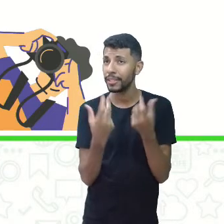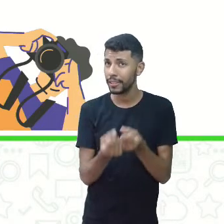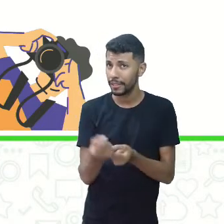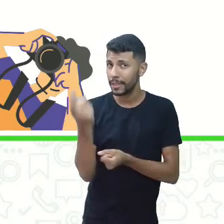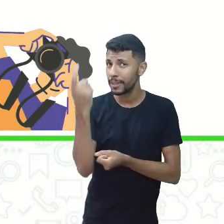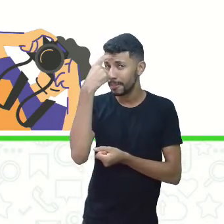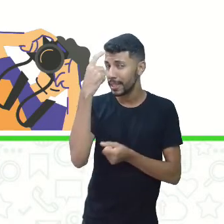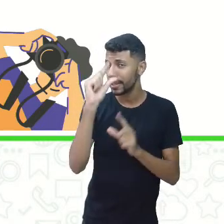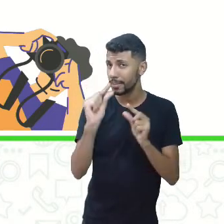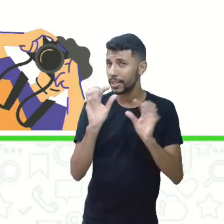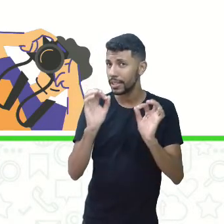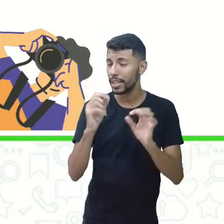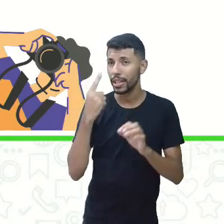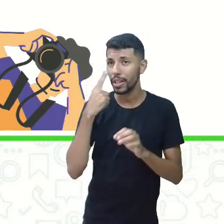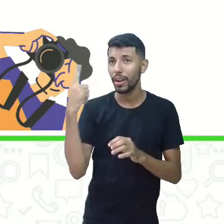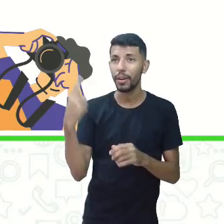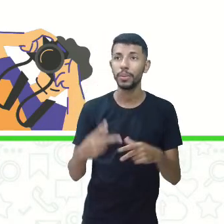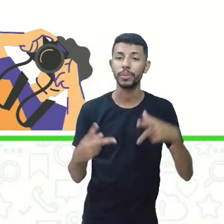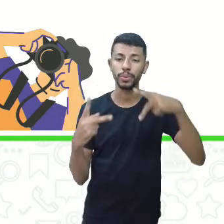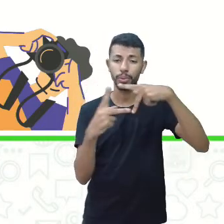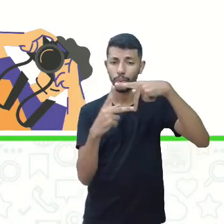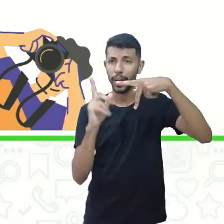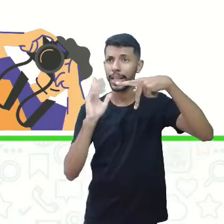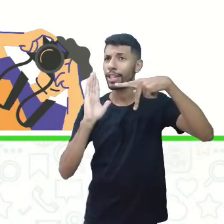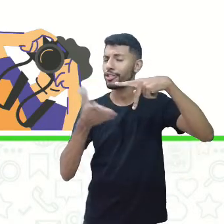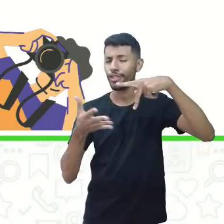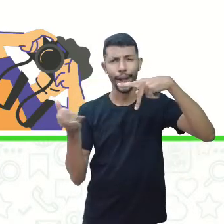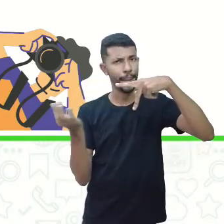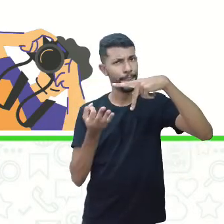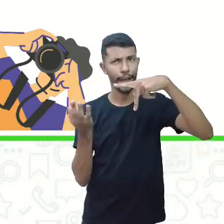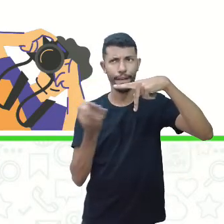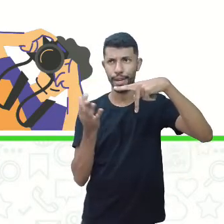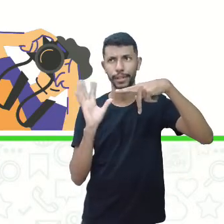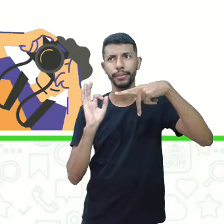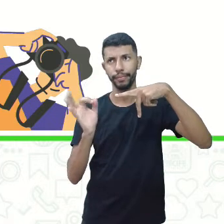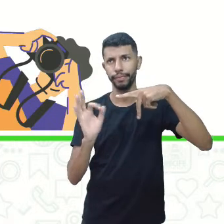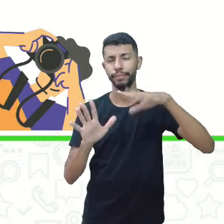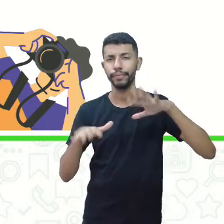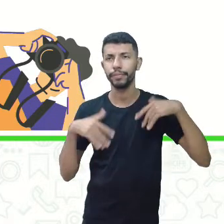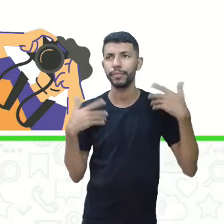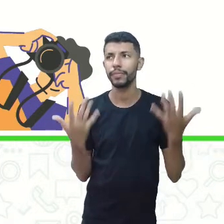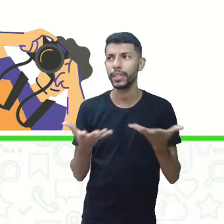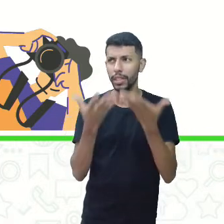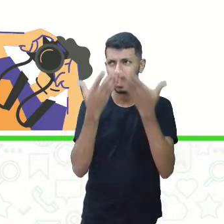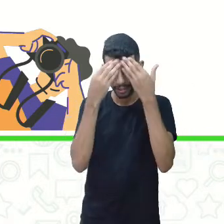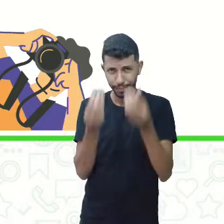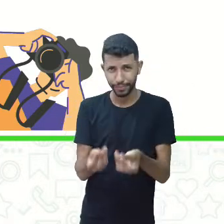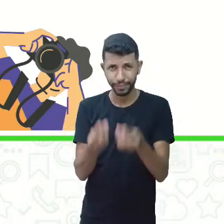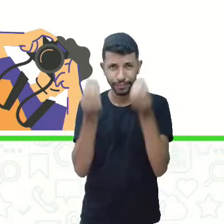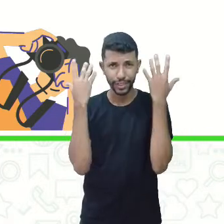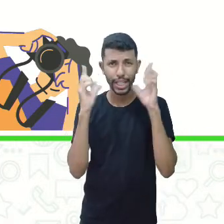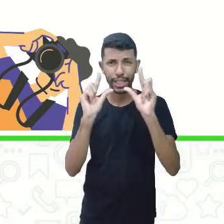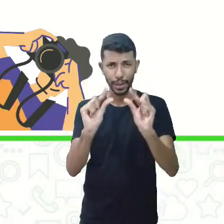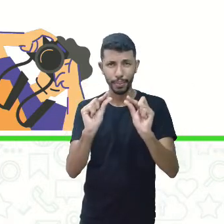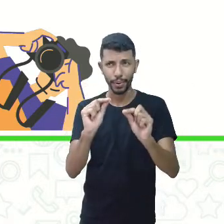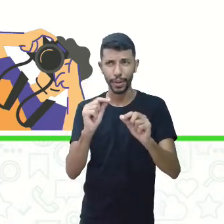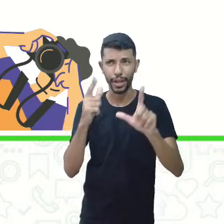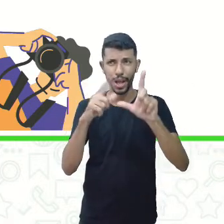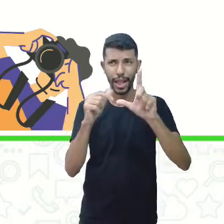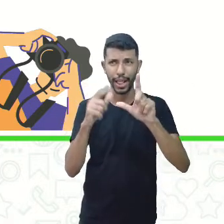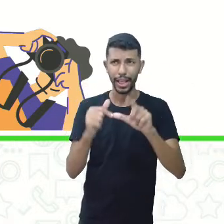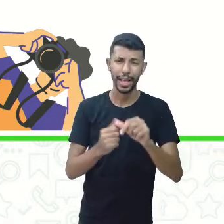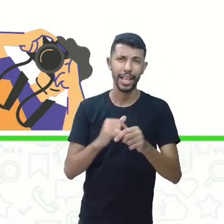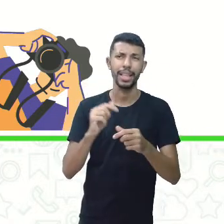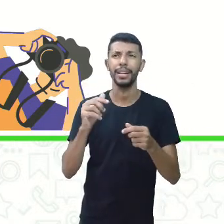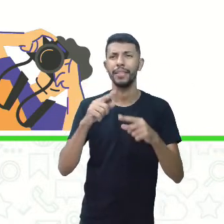O quadrado já está dizendo, é um quadrado, é perfeito, a gente tem nem como, né? Vamos esquecer aquelas letrinhas, aquelas variáveis